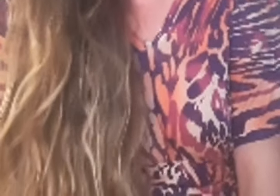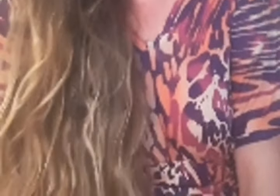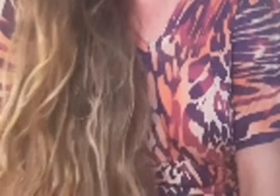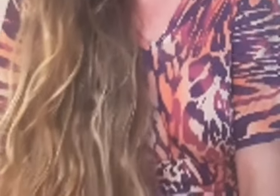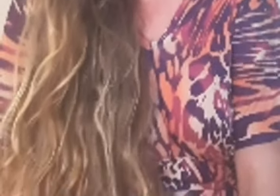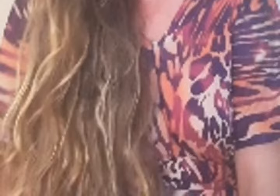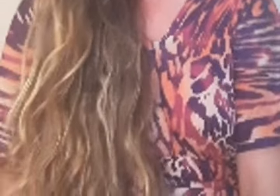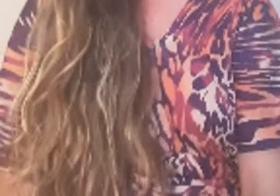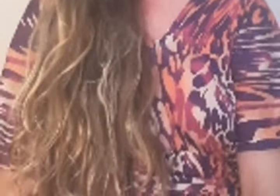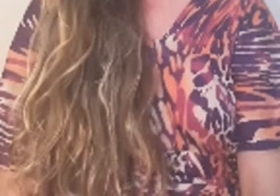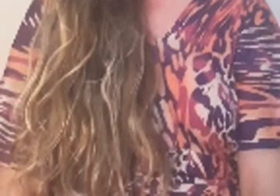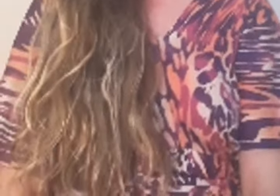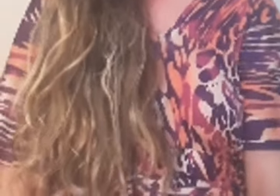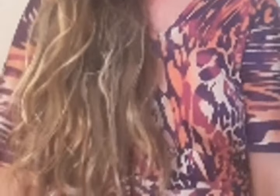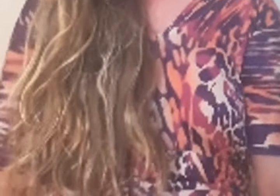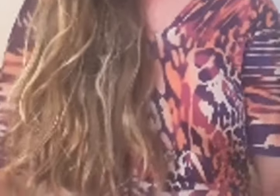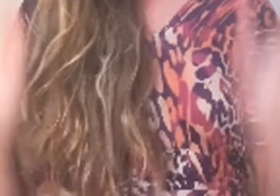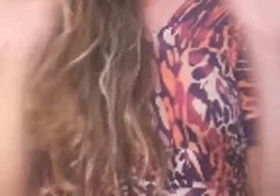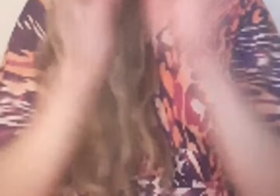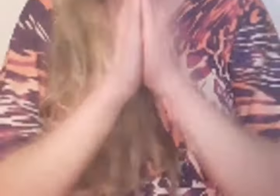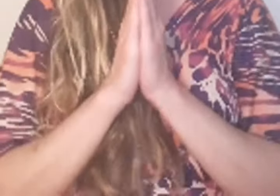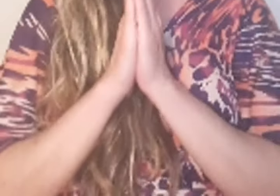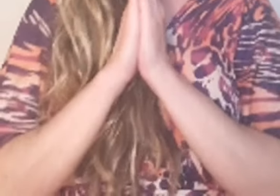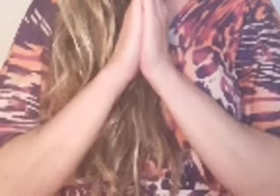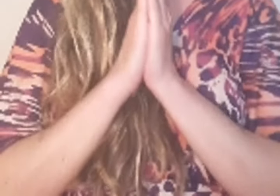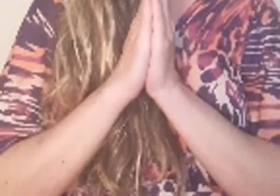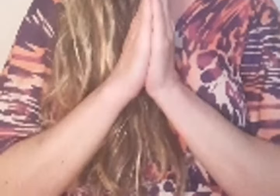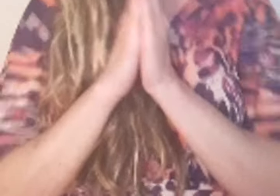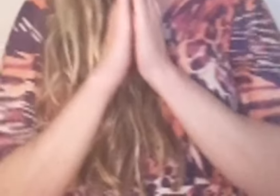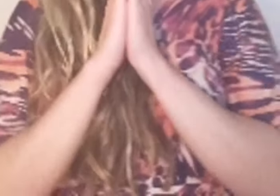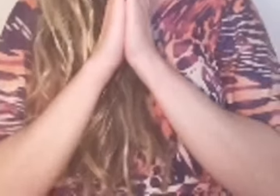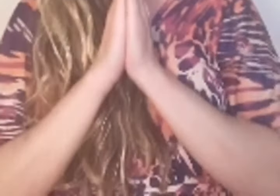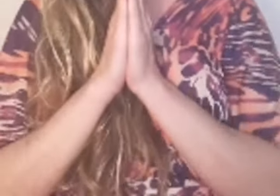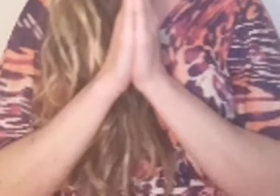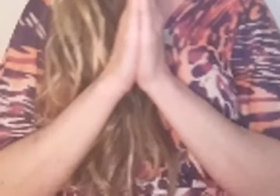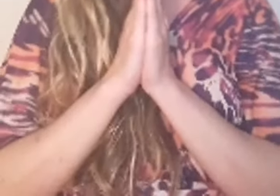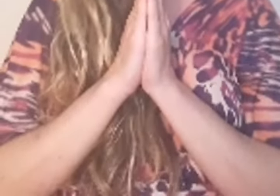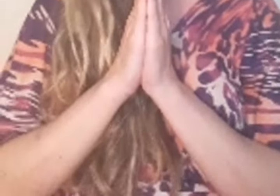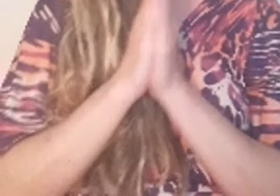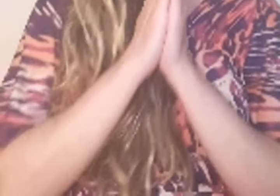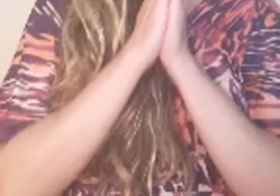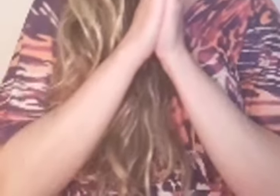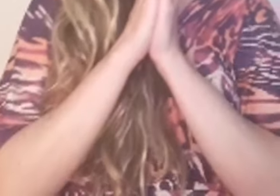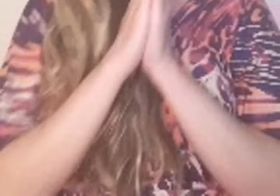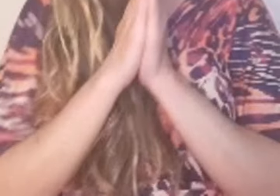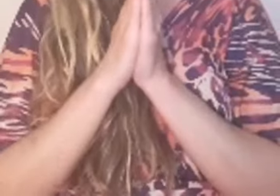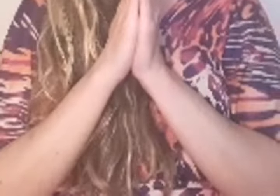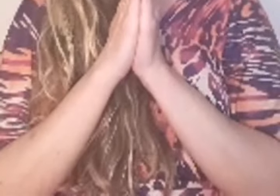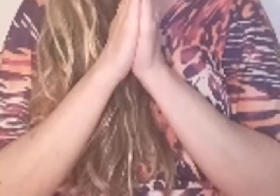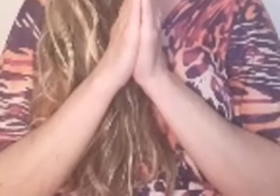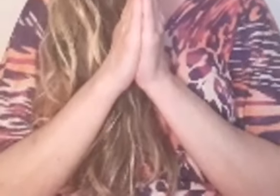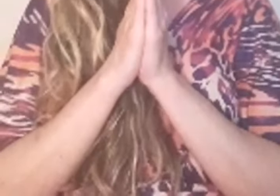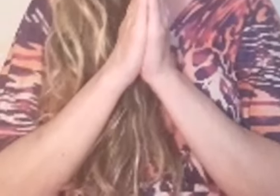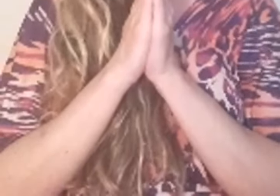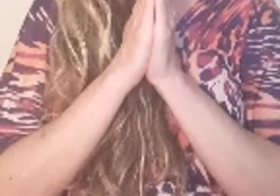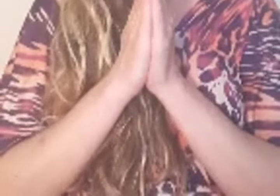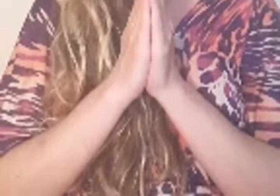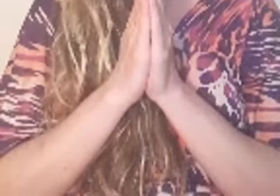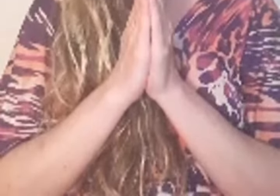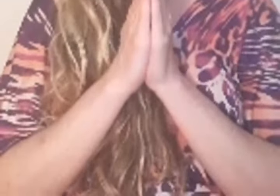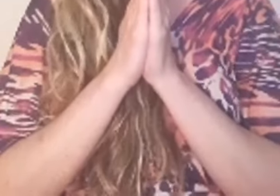Esmeralda, querida. Pessoal muito legal chegando. Hoje essa live é a última do ano, então é muito especial.